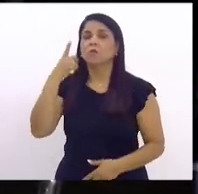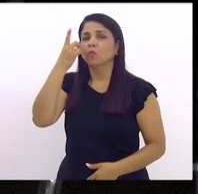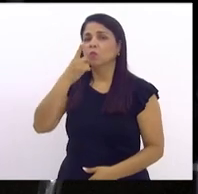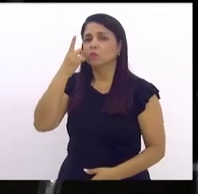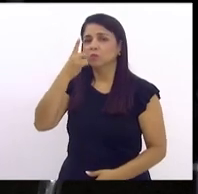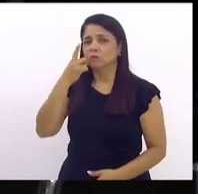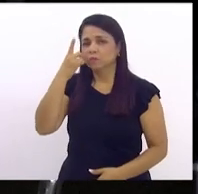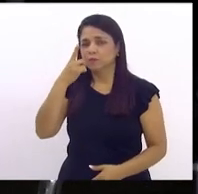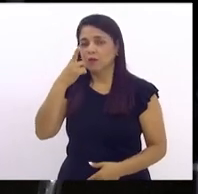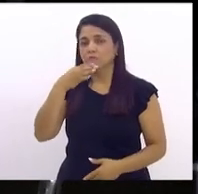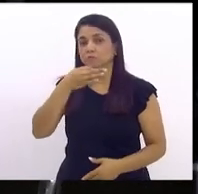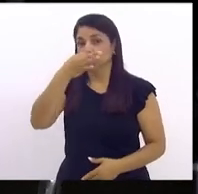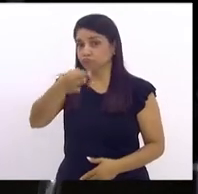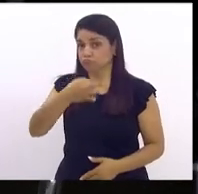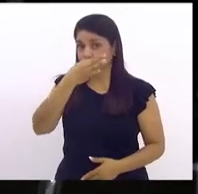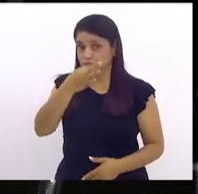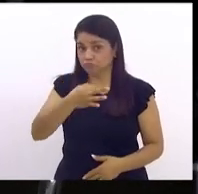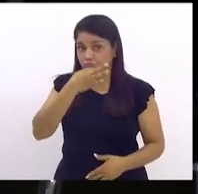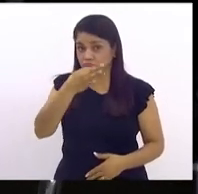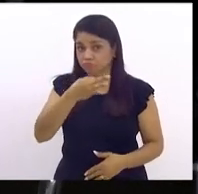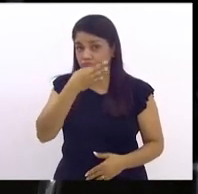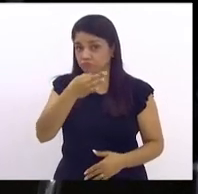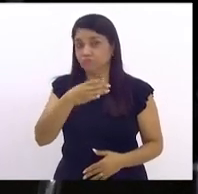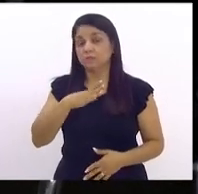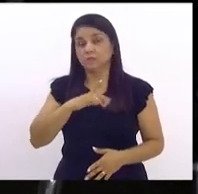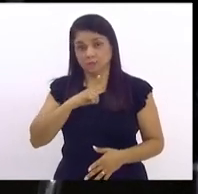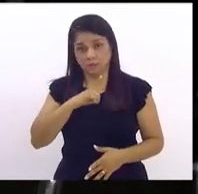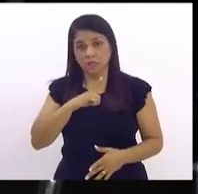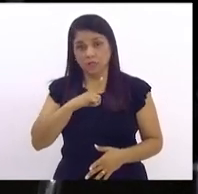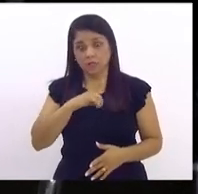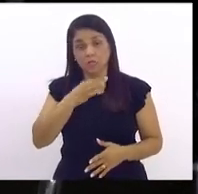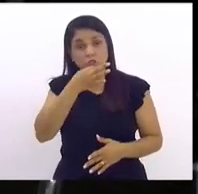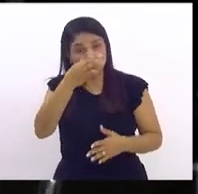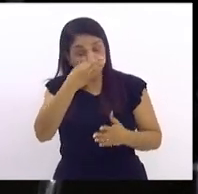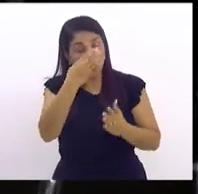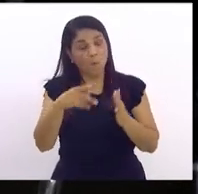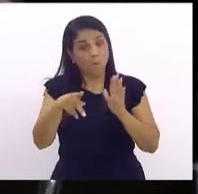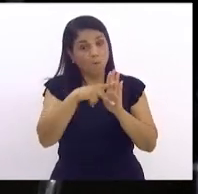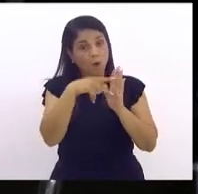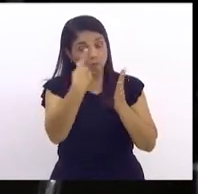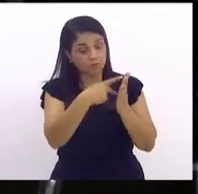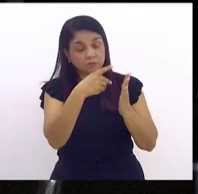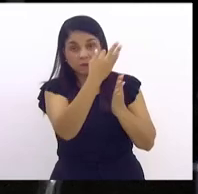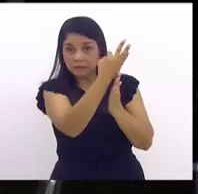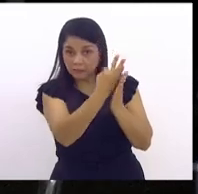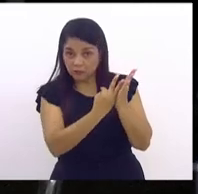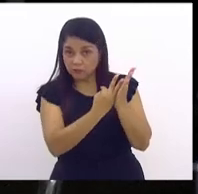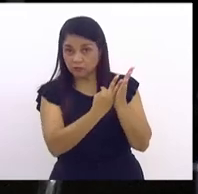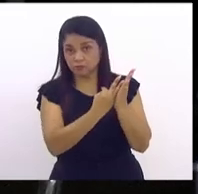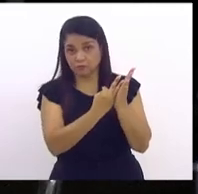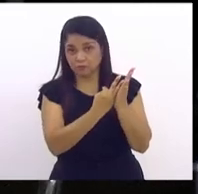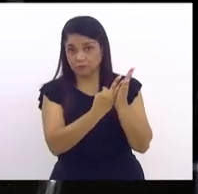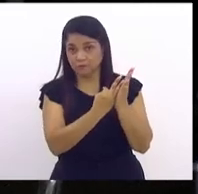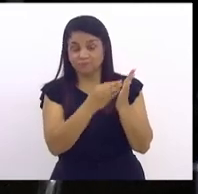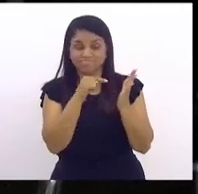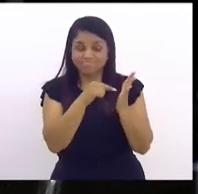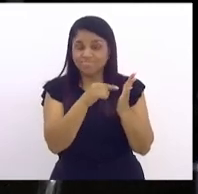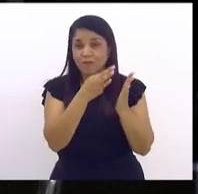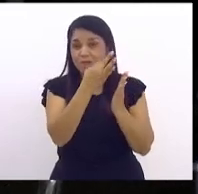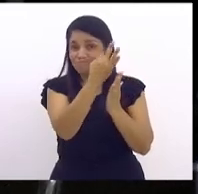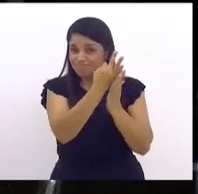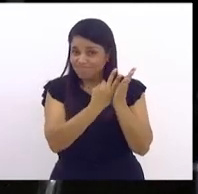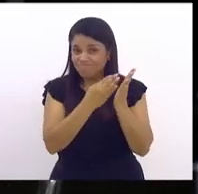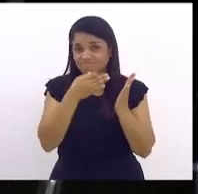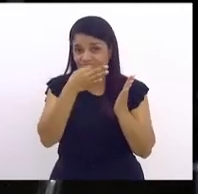na argumentação dele, tem ali a sugestão do próprio texto, mas a própria sugestão do próprio texto também